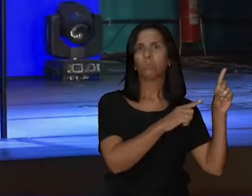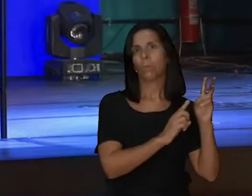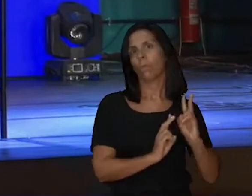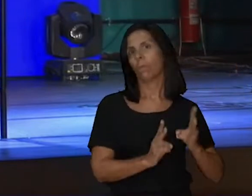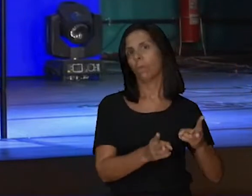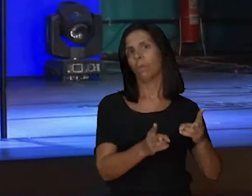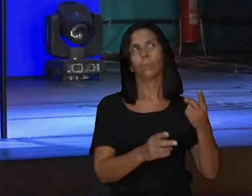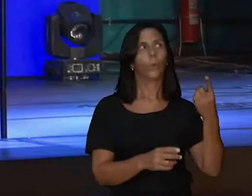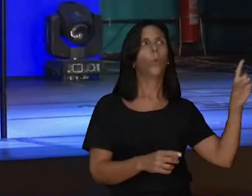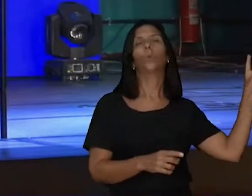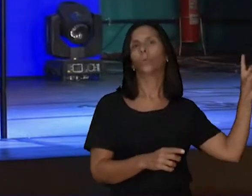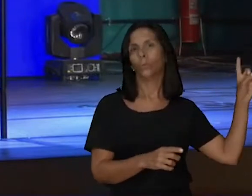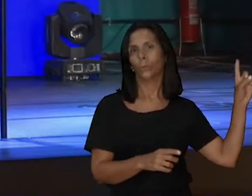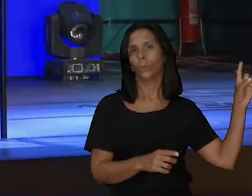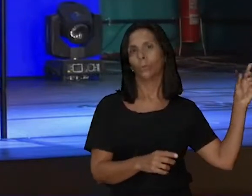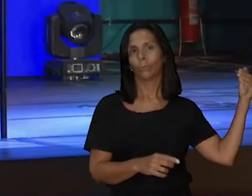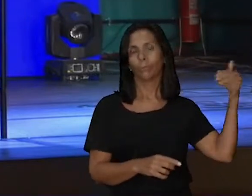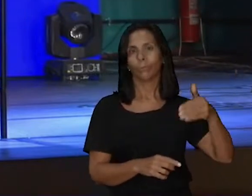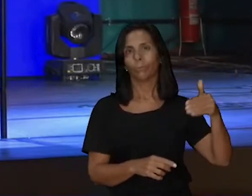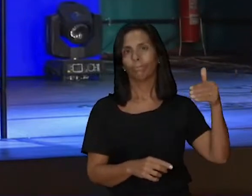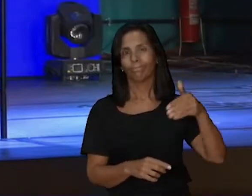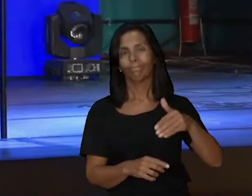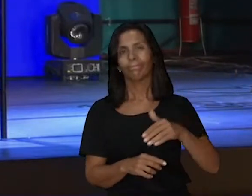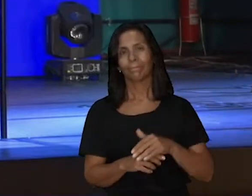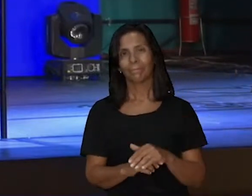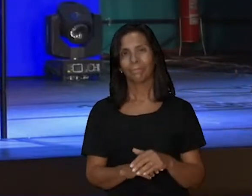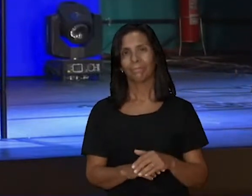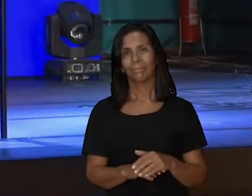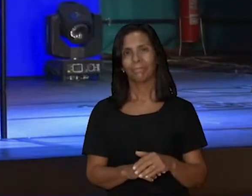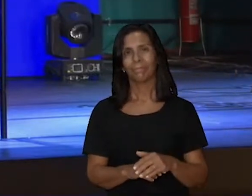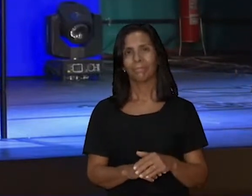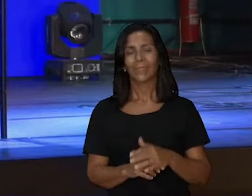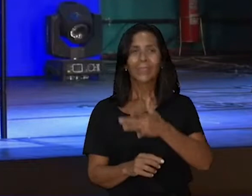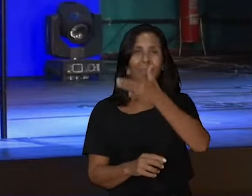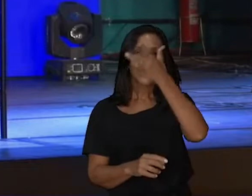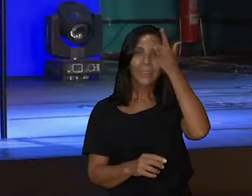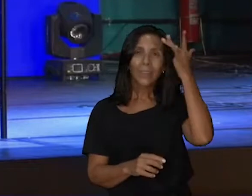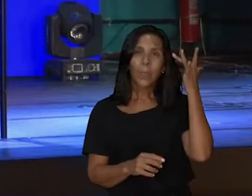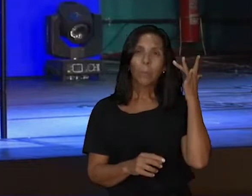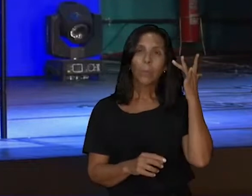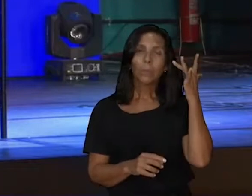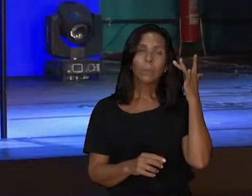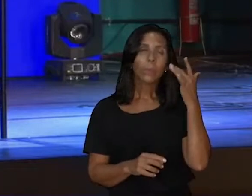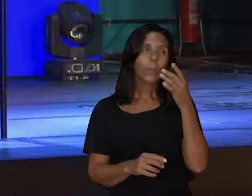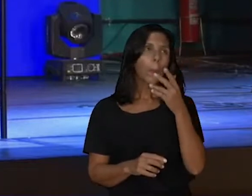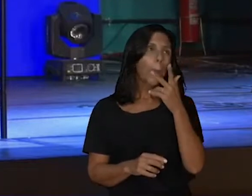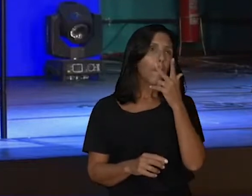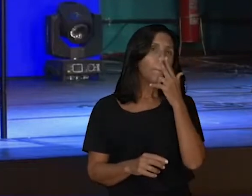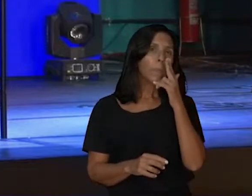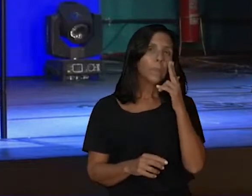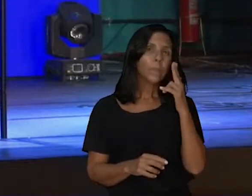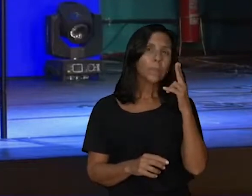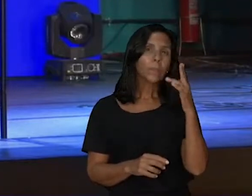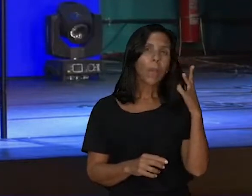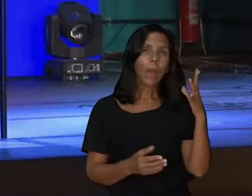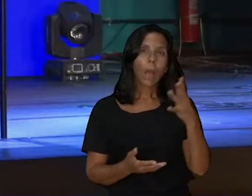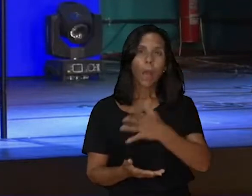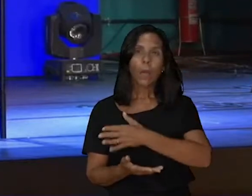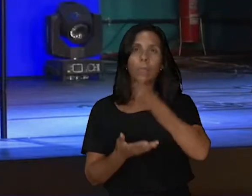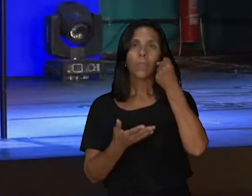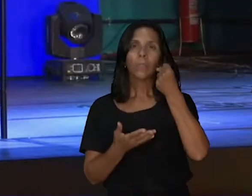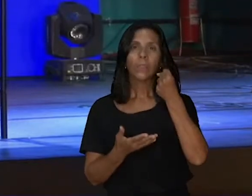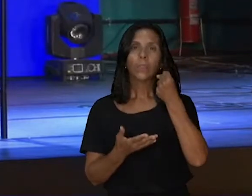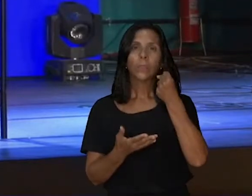E são alguns que são tão últimos que eles vão ser salvos como que pelo fogo. Eles vão chegar apagando o fogo do inferno das pernas,